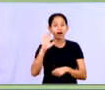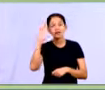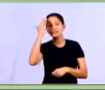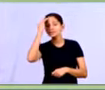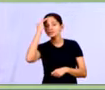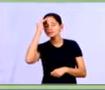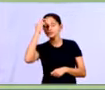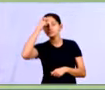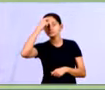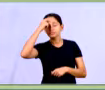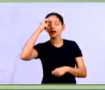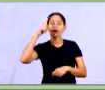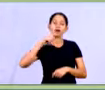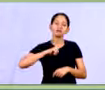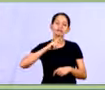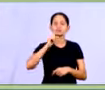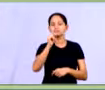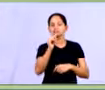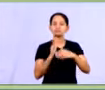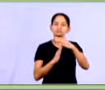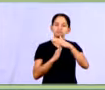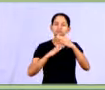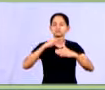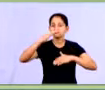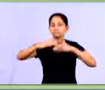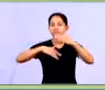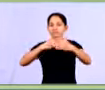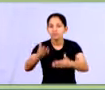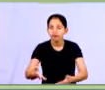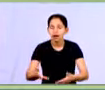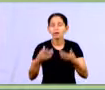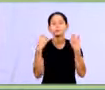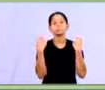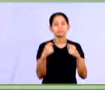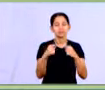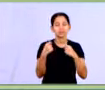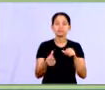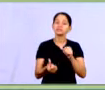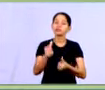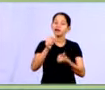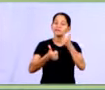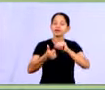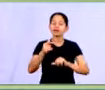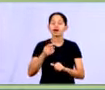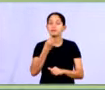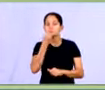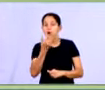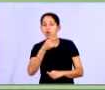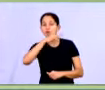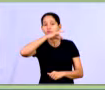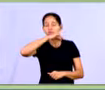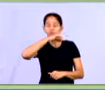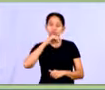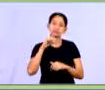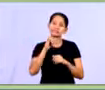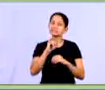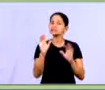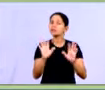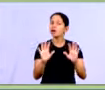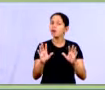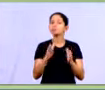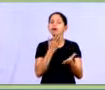deve valorizar no tempo, aquilo que nós discutimos nas aulas anteriores, né? Que o dinheiro precisa se valorizar ao longo do tempo, ou se não fosse isso, ele estaria